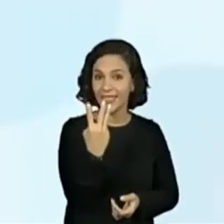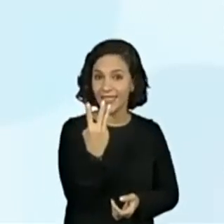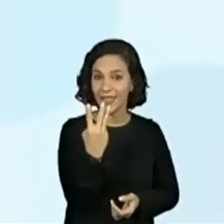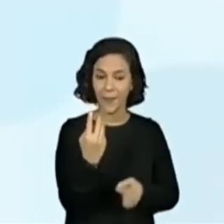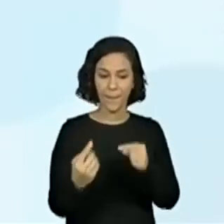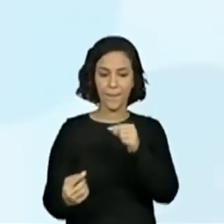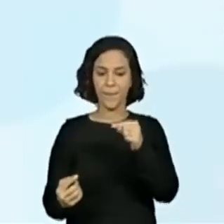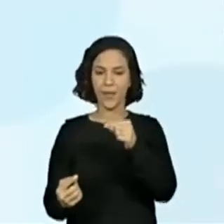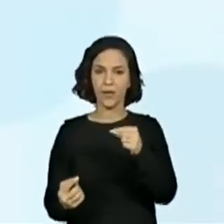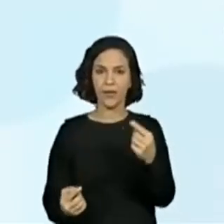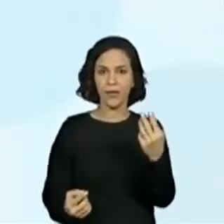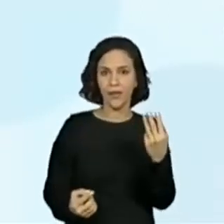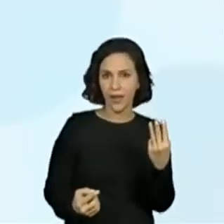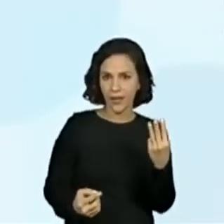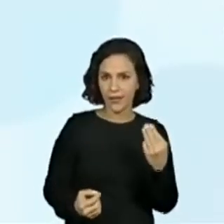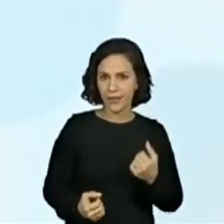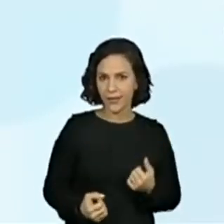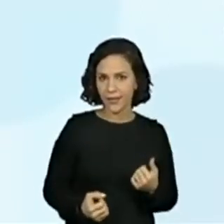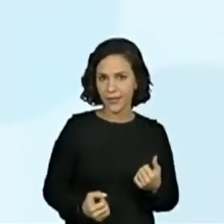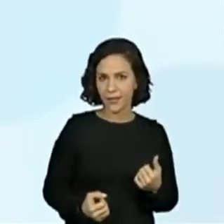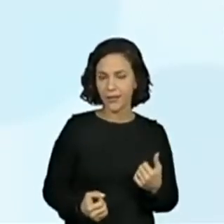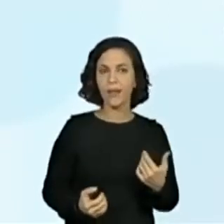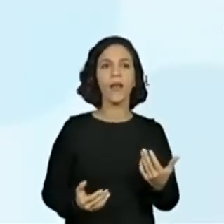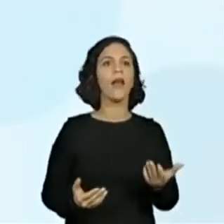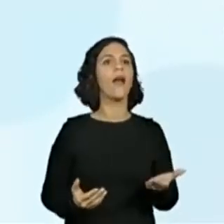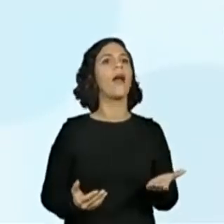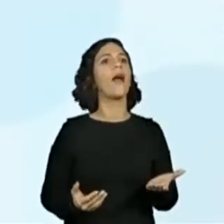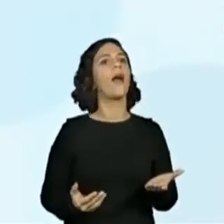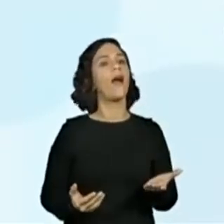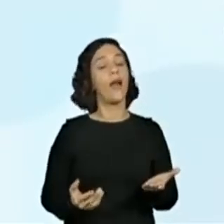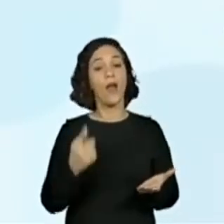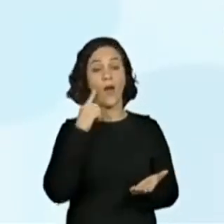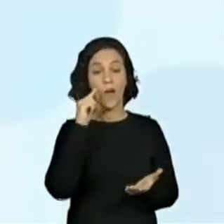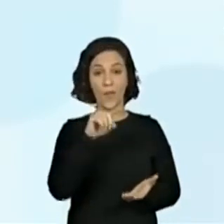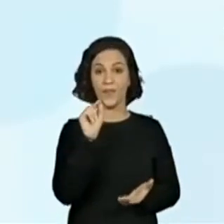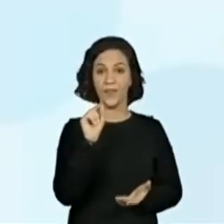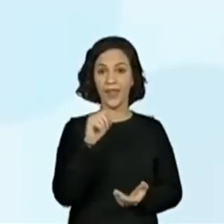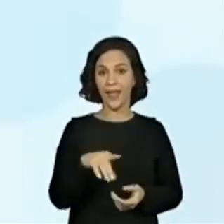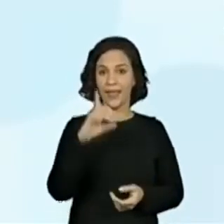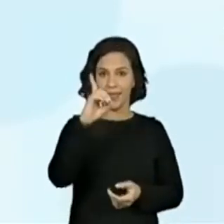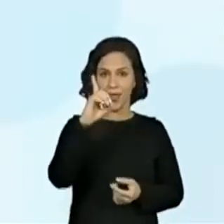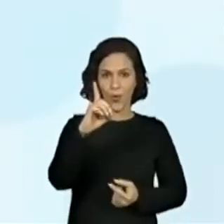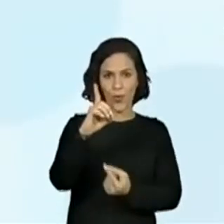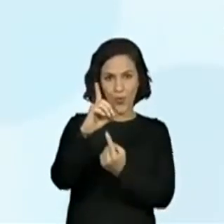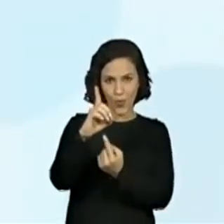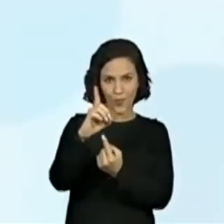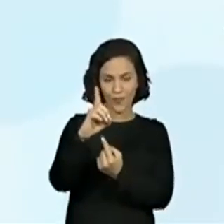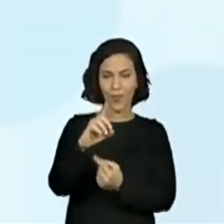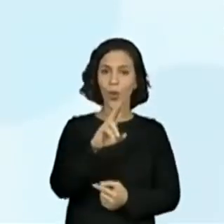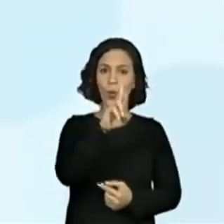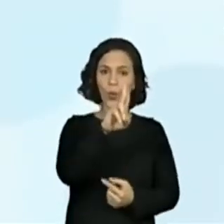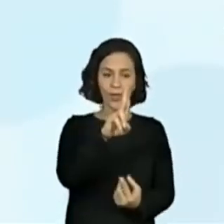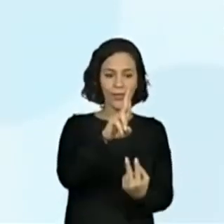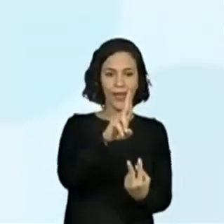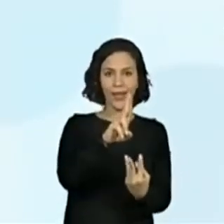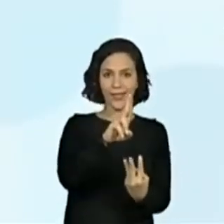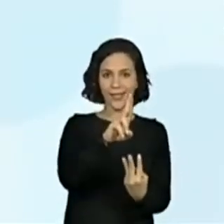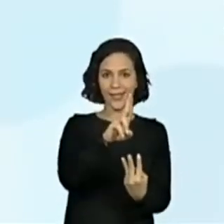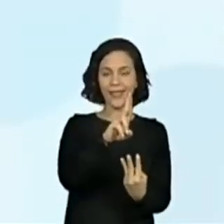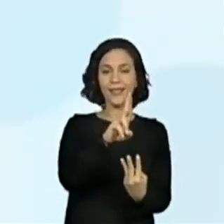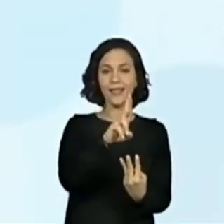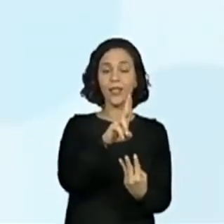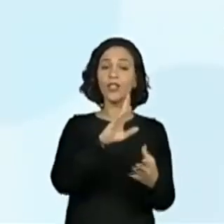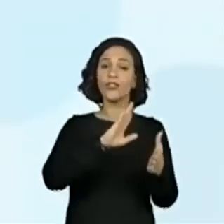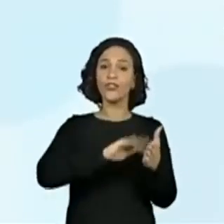13 menos 3. Aqui eu tenho uma dezena e 3 unidades. Tirei as 3 unidades, fiquei com